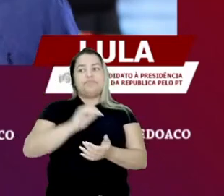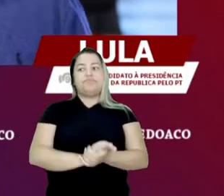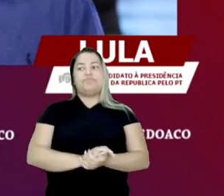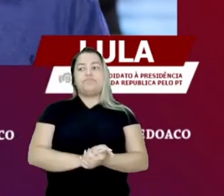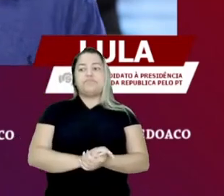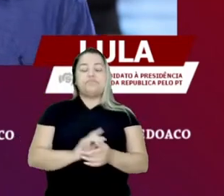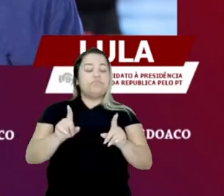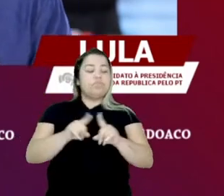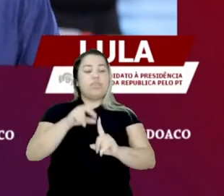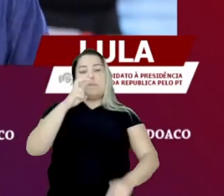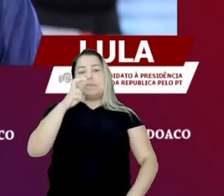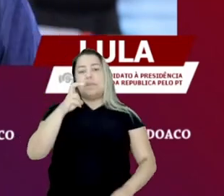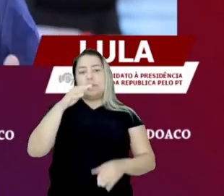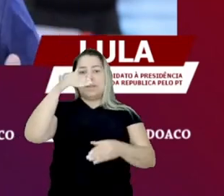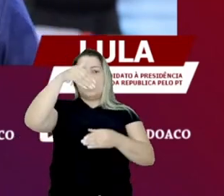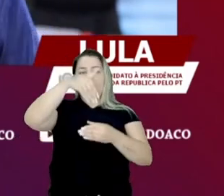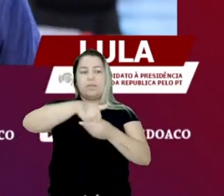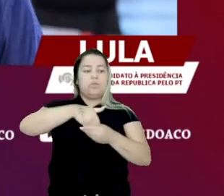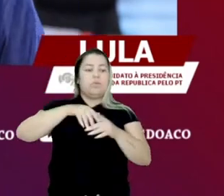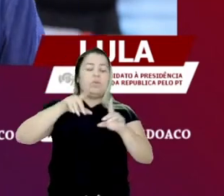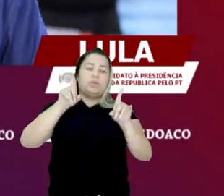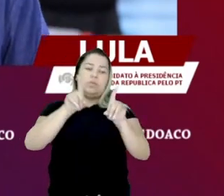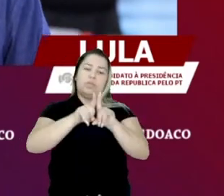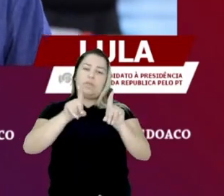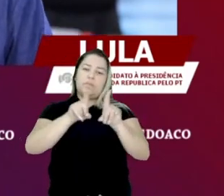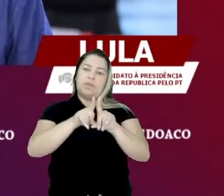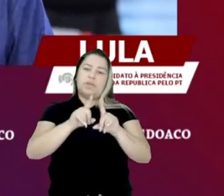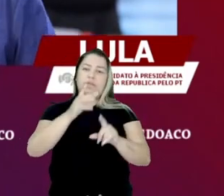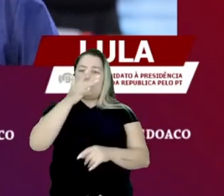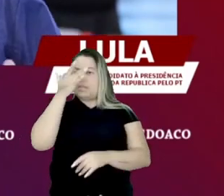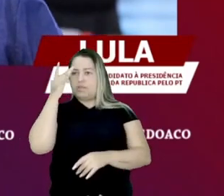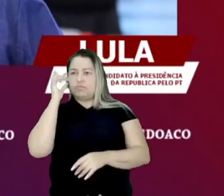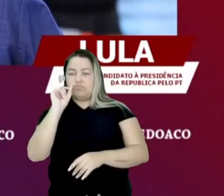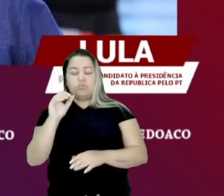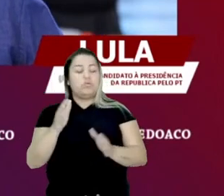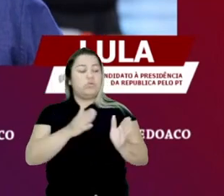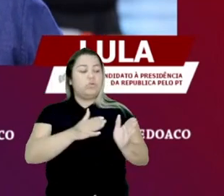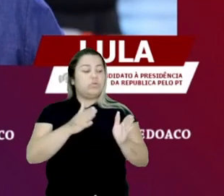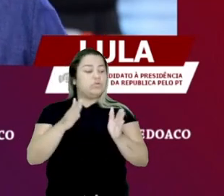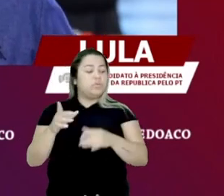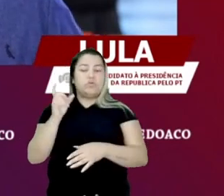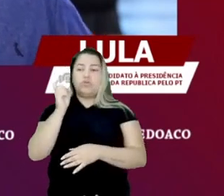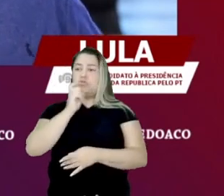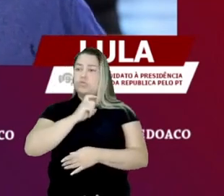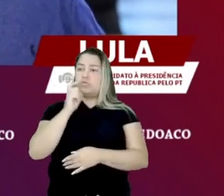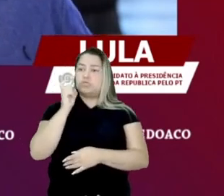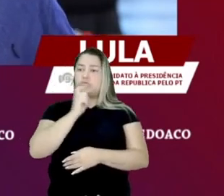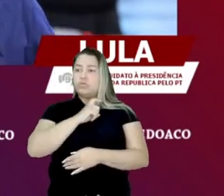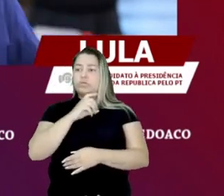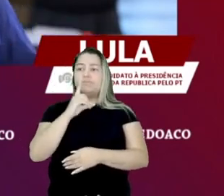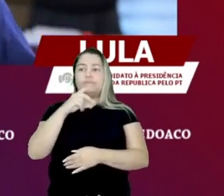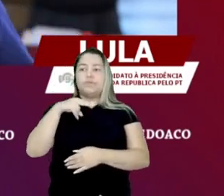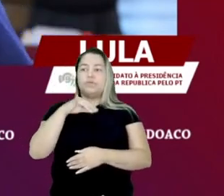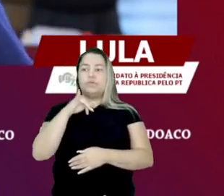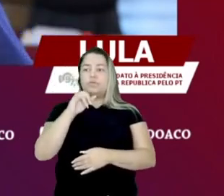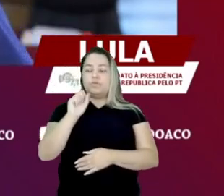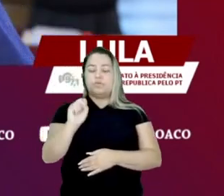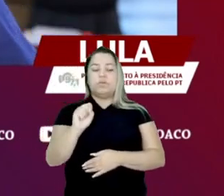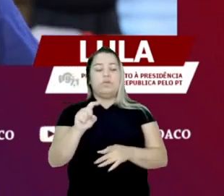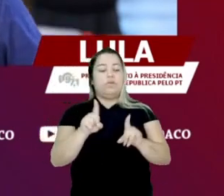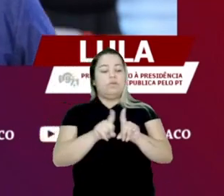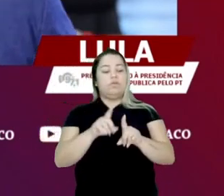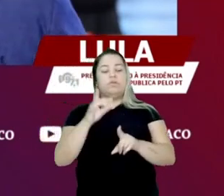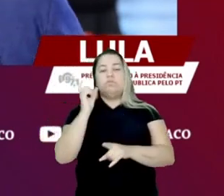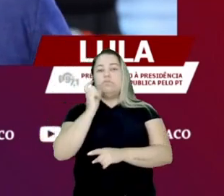news que nunca tínhamos visto aqui no Brasil e ganharam as eleições. Então ele agora fica dizendo, a urna não é boa, olha, foi essa